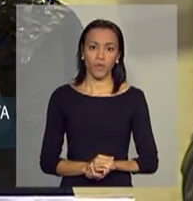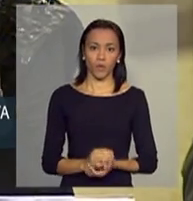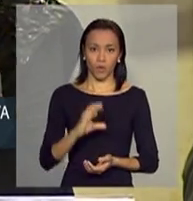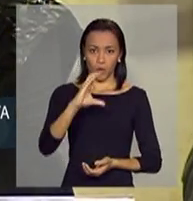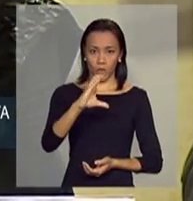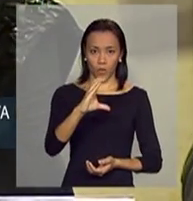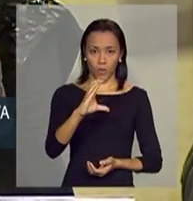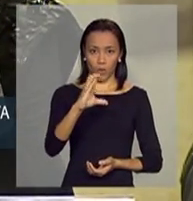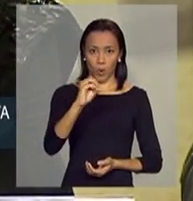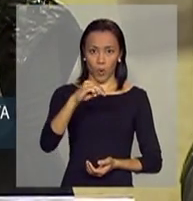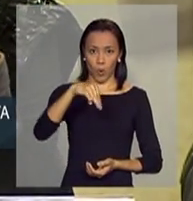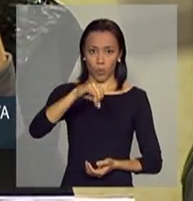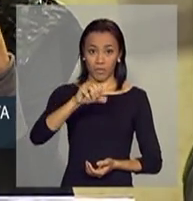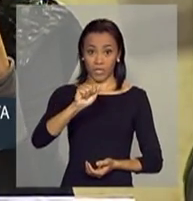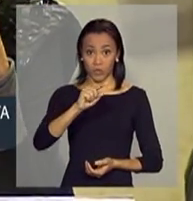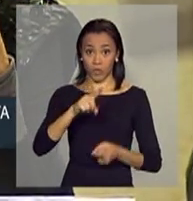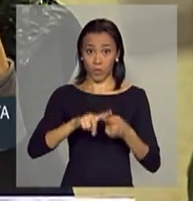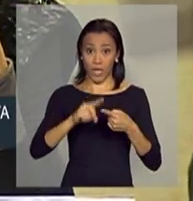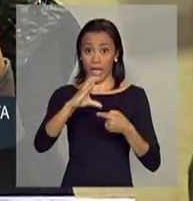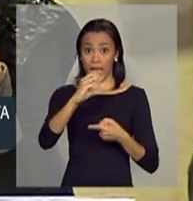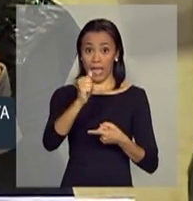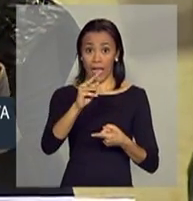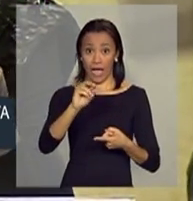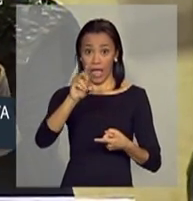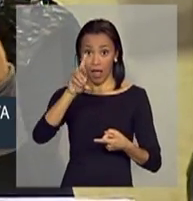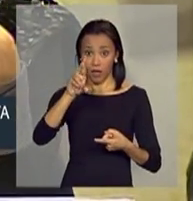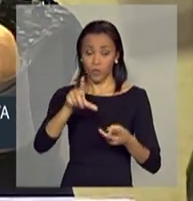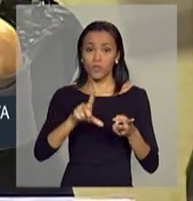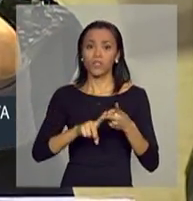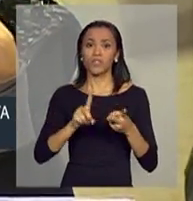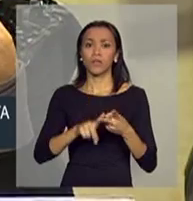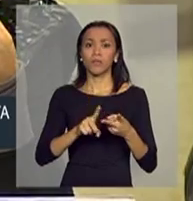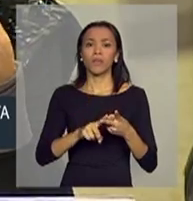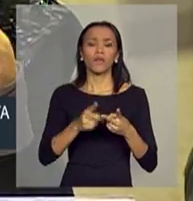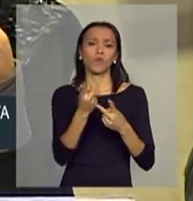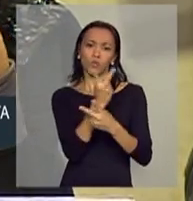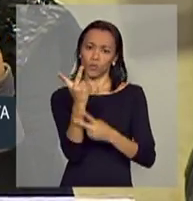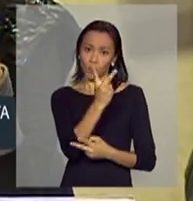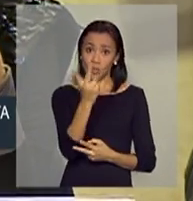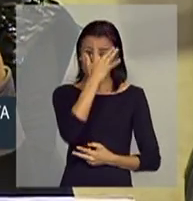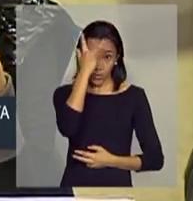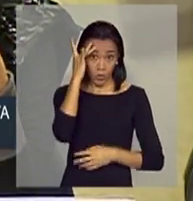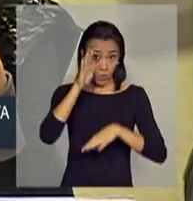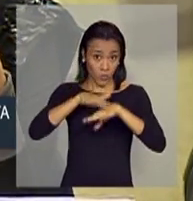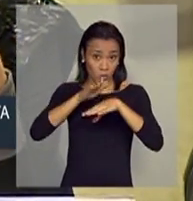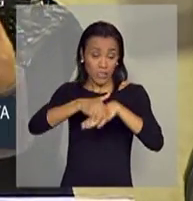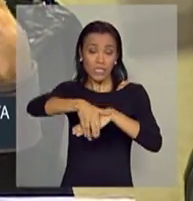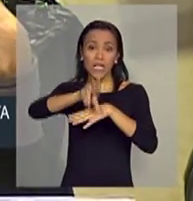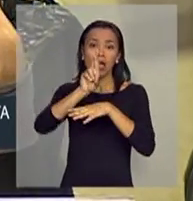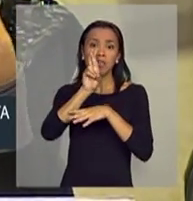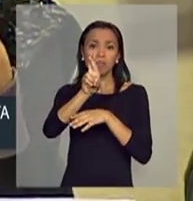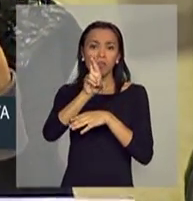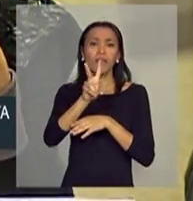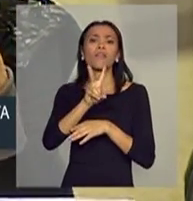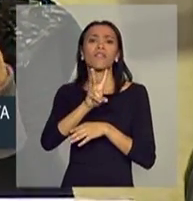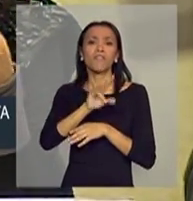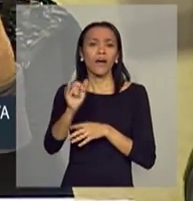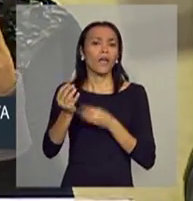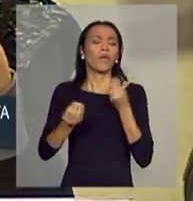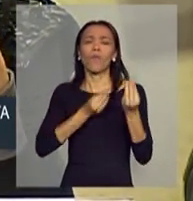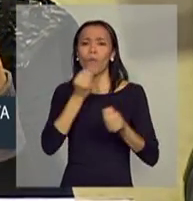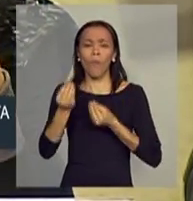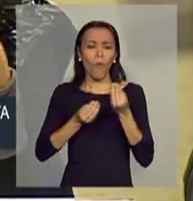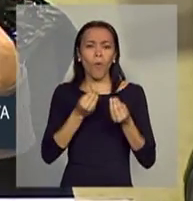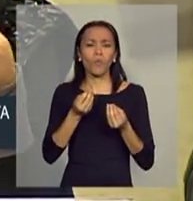o comissionado Zé Carlos Dias e o Cláudio Fonteles que vão decidir a ordem em que